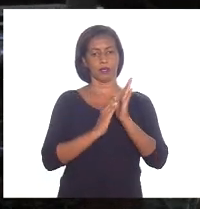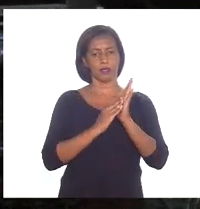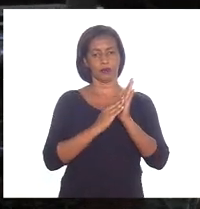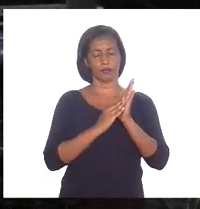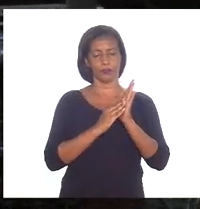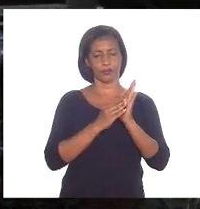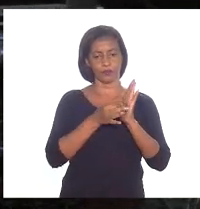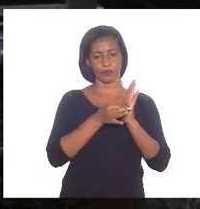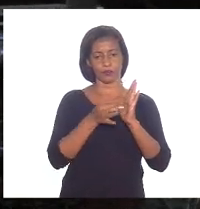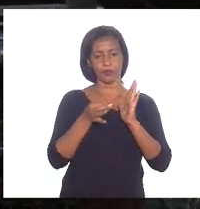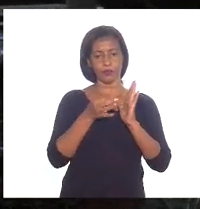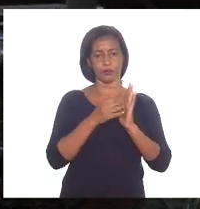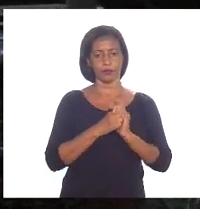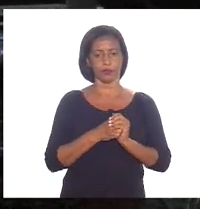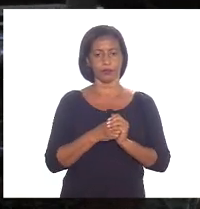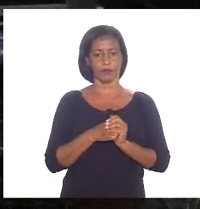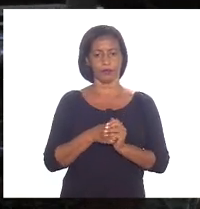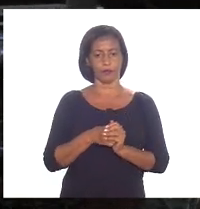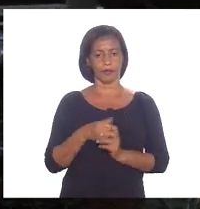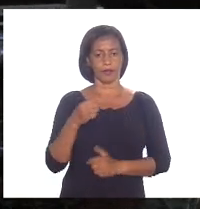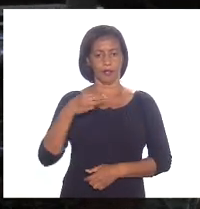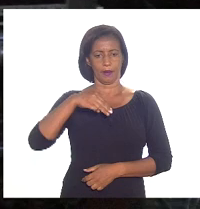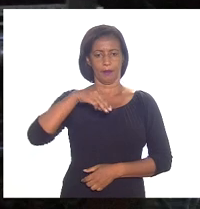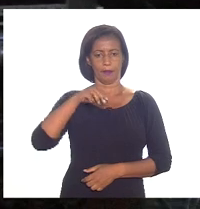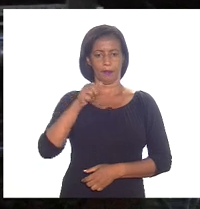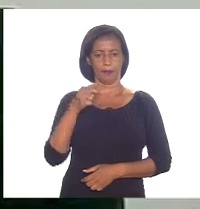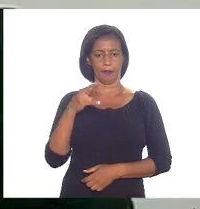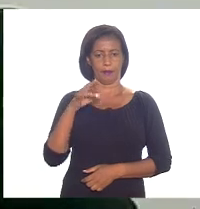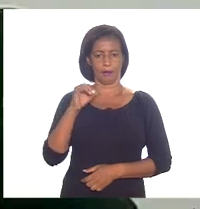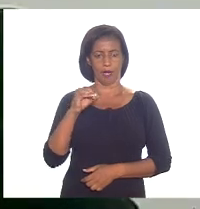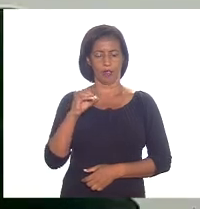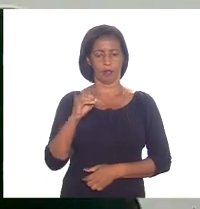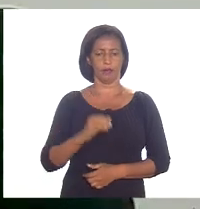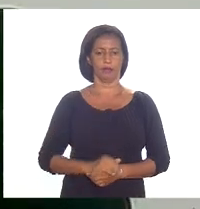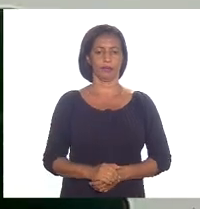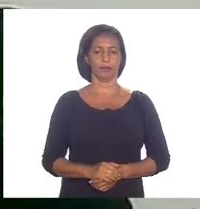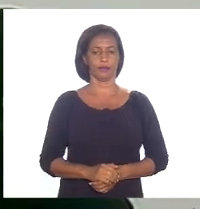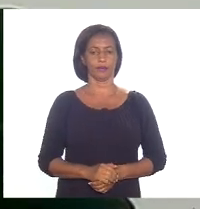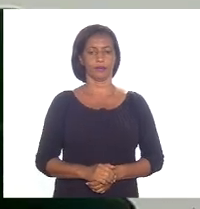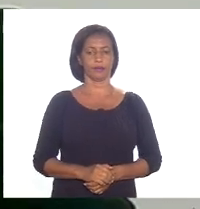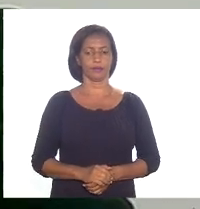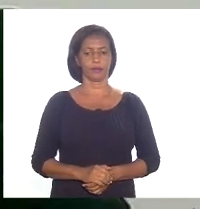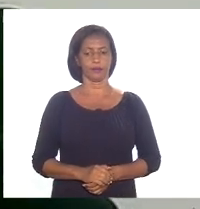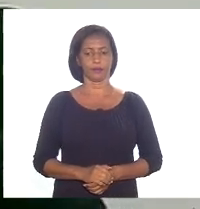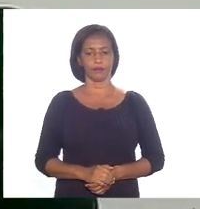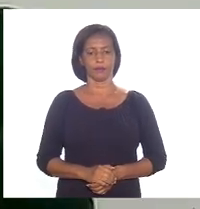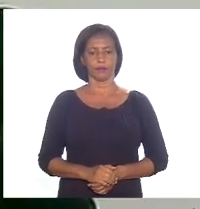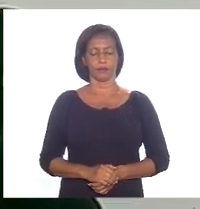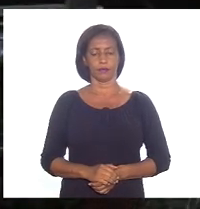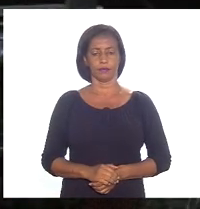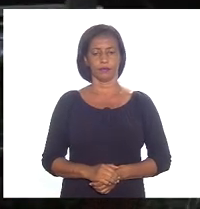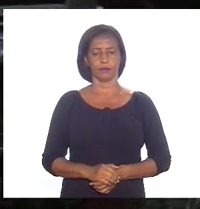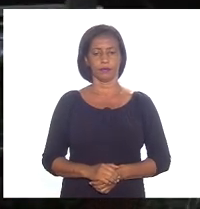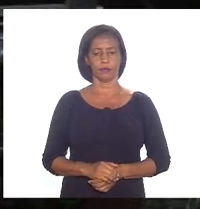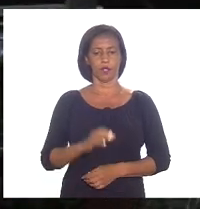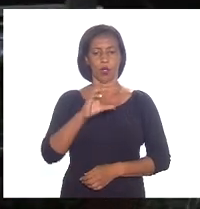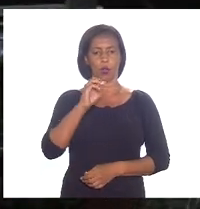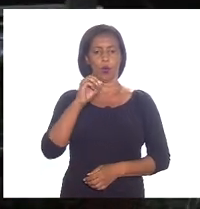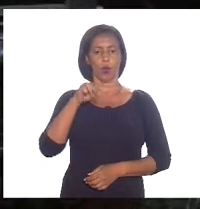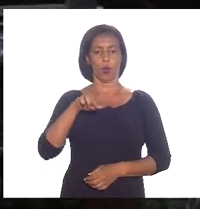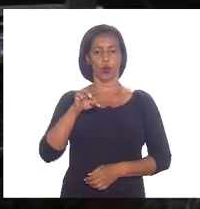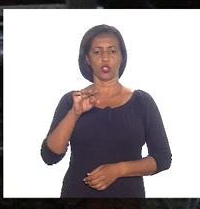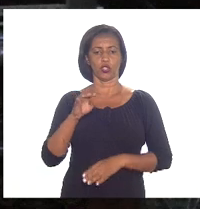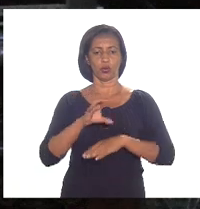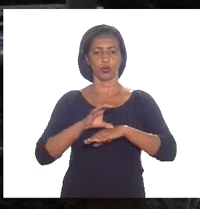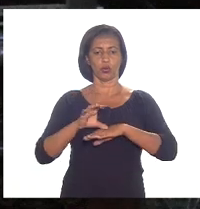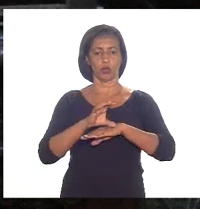deputado Márcio Pacheco. Senhor presidente, parecer pela constitucionalidade. Pela Comissão de Educação, deputado